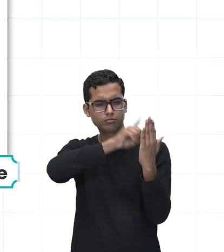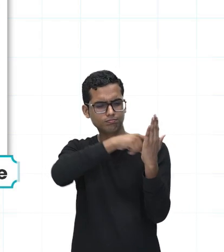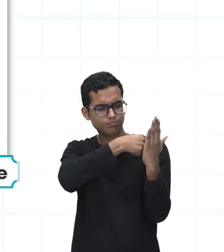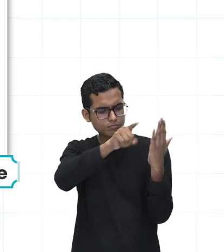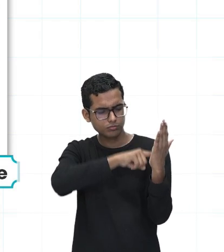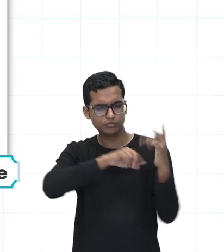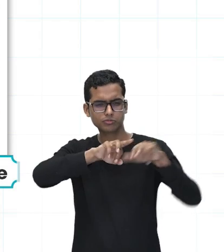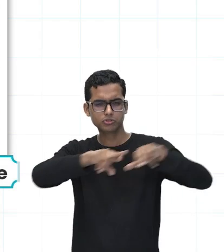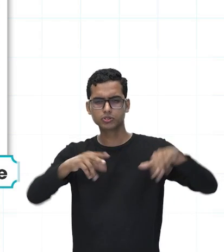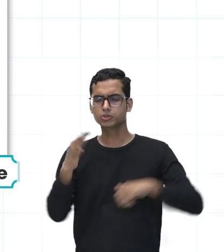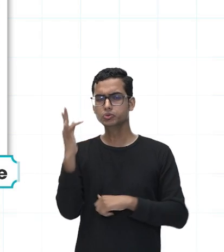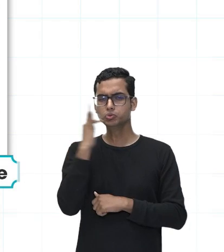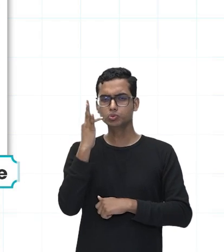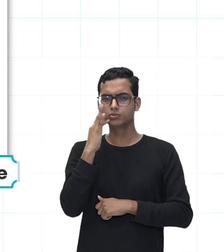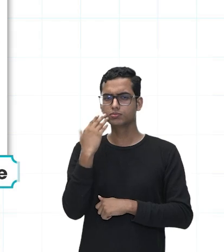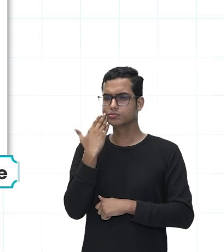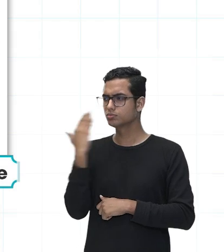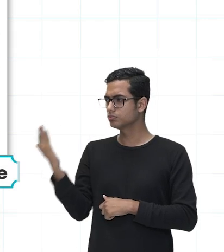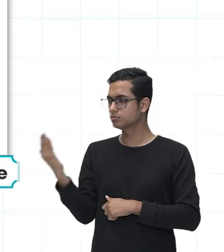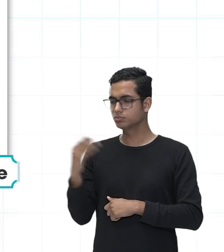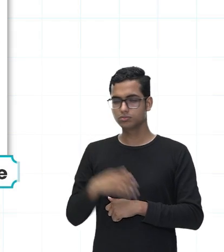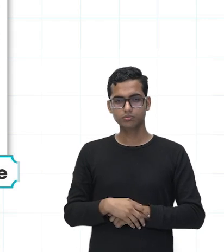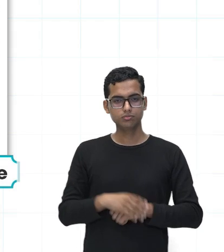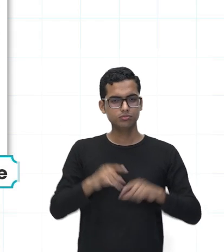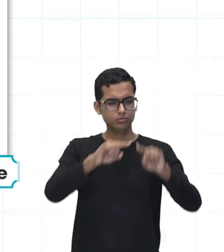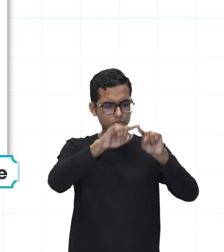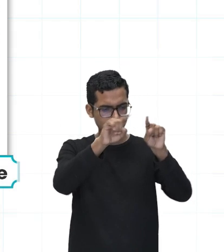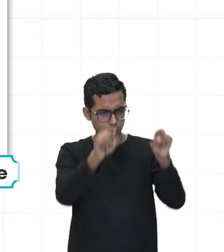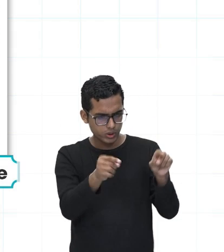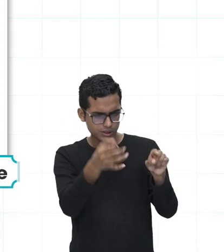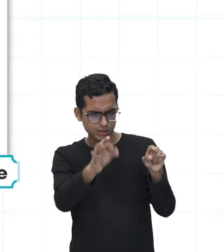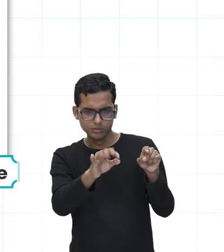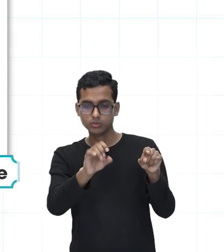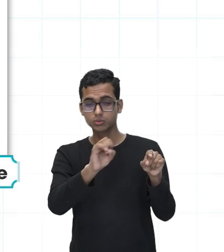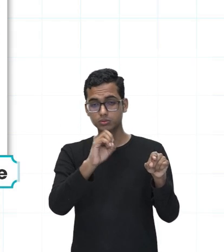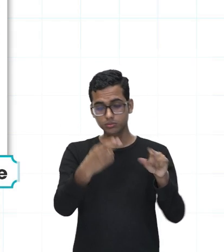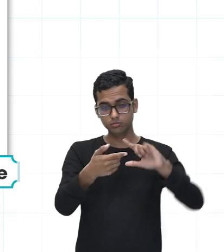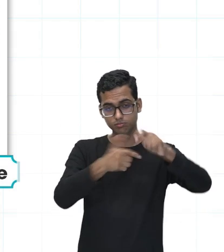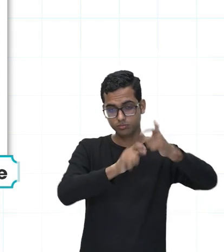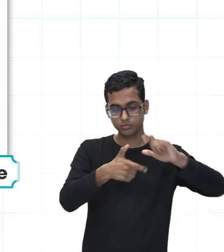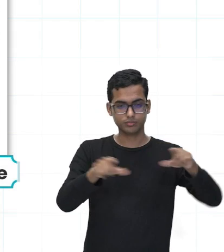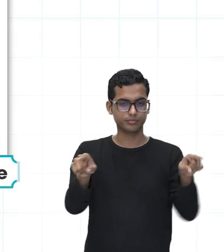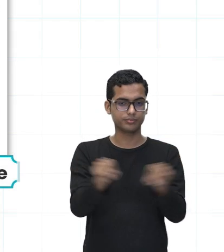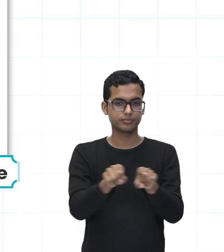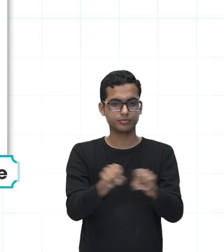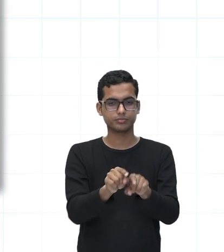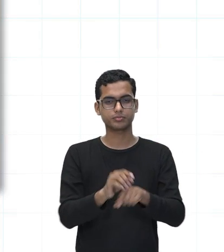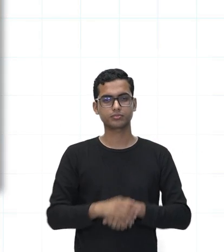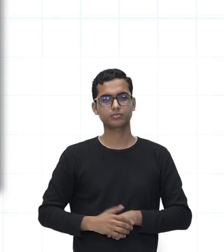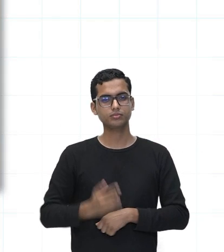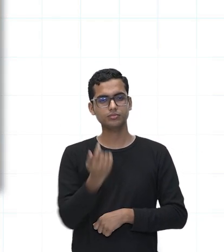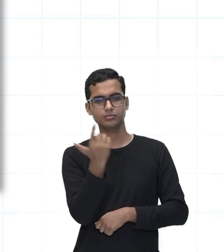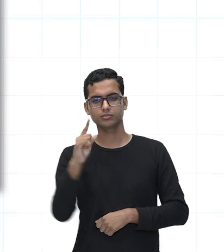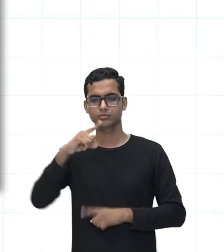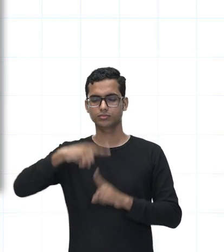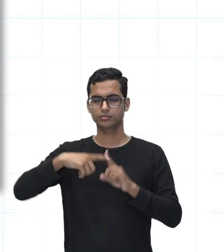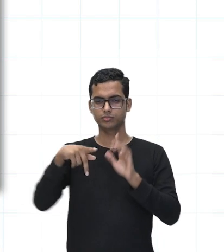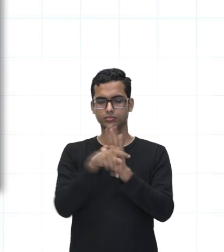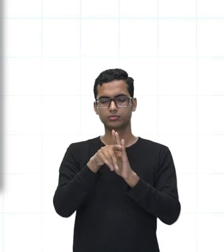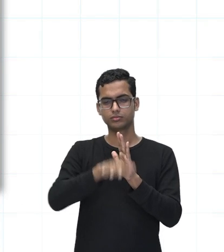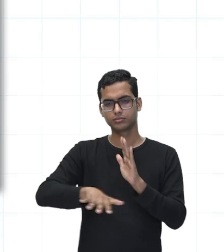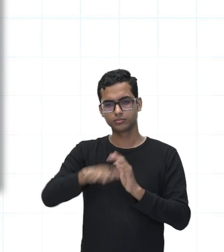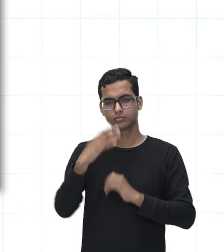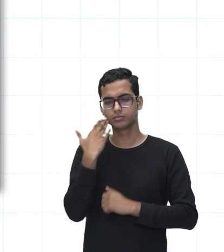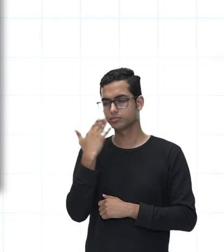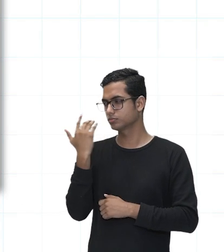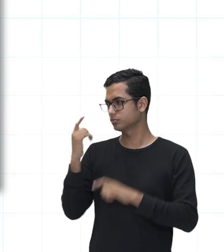com contornos irregulares ou geométricas. E a gente vai mostrar agora uma outra forma geométrica. Então,